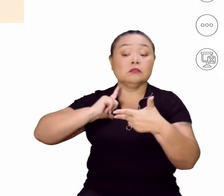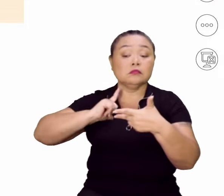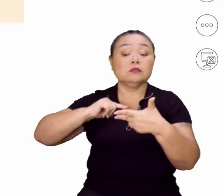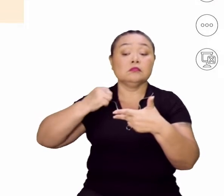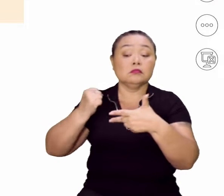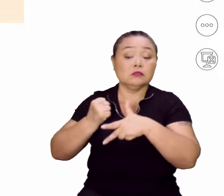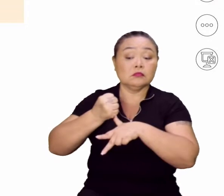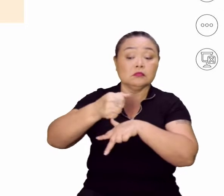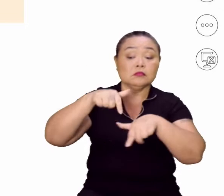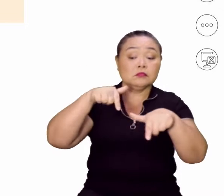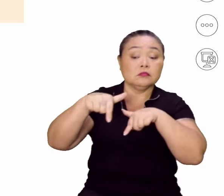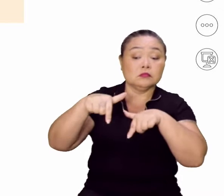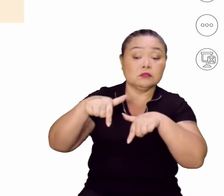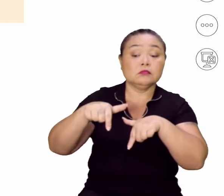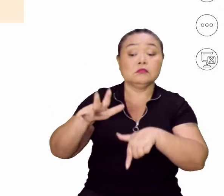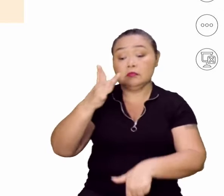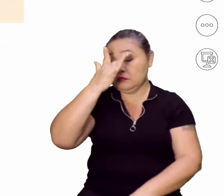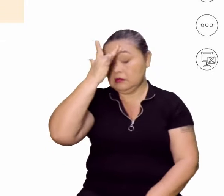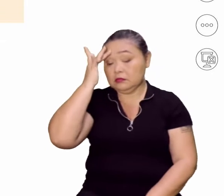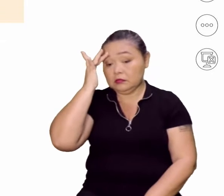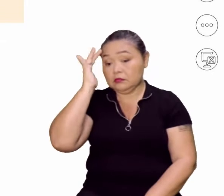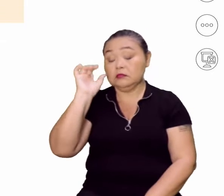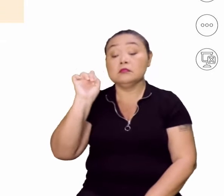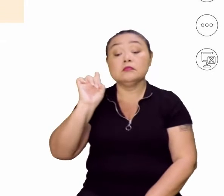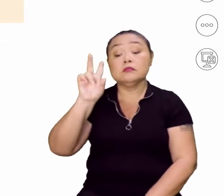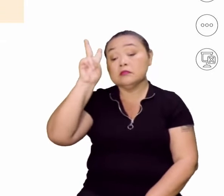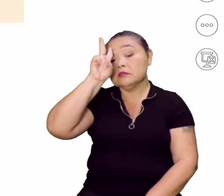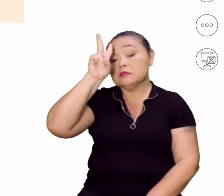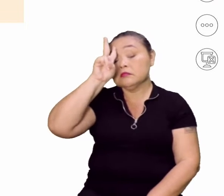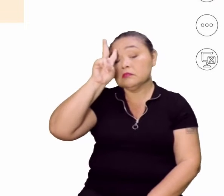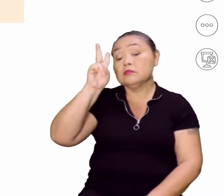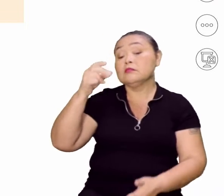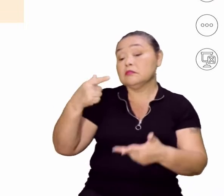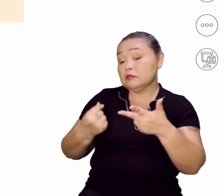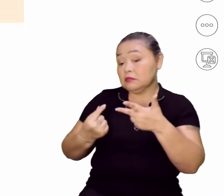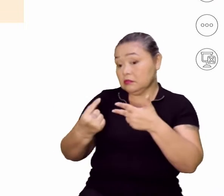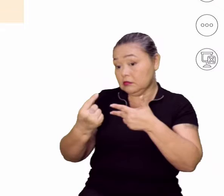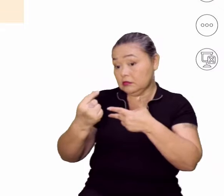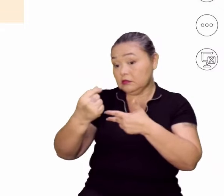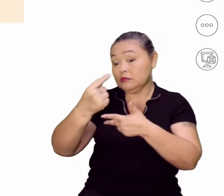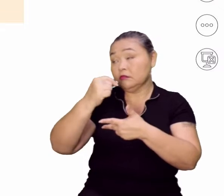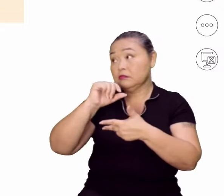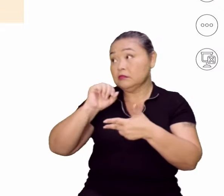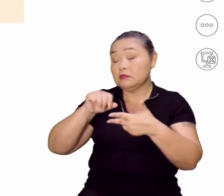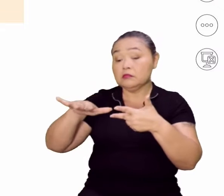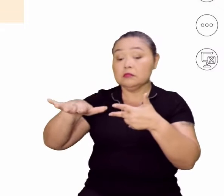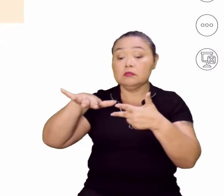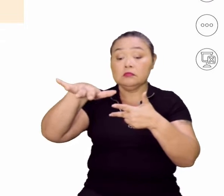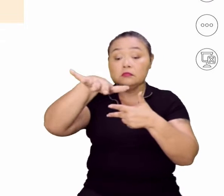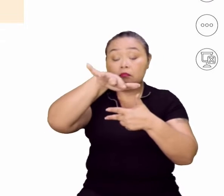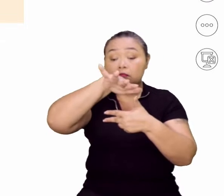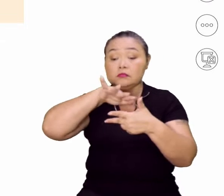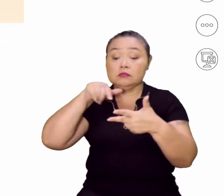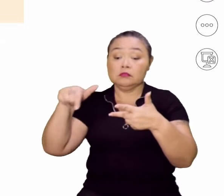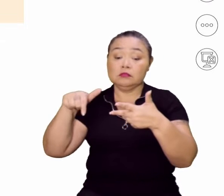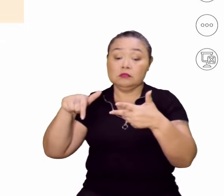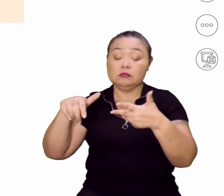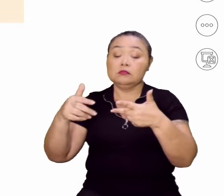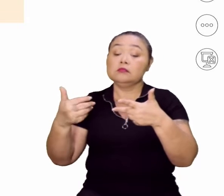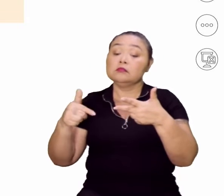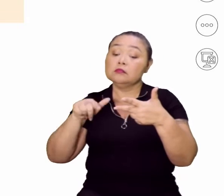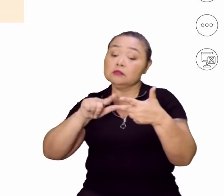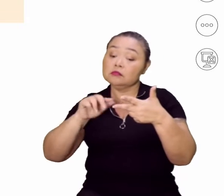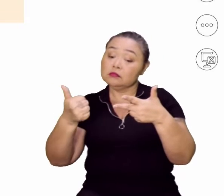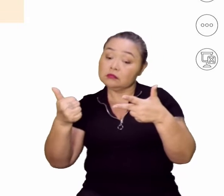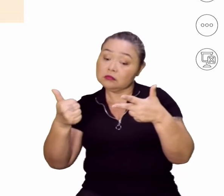emprega no Brasil. Talvez o nosso aluno não lembre, mas setores econômicos têm a ver com as áreas de trabalho, né? Setor